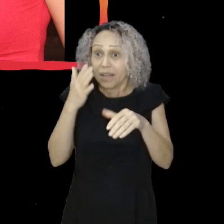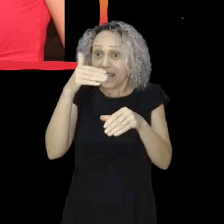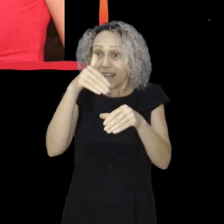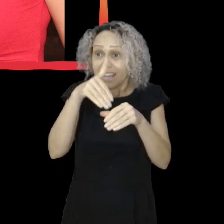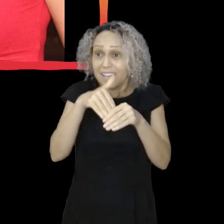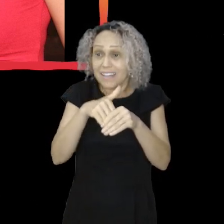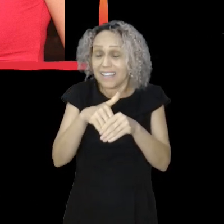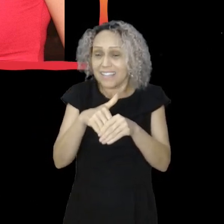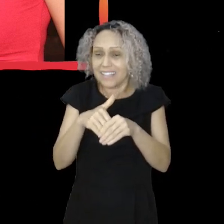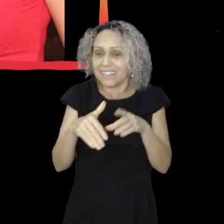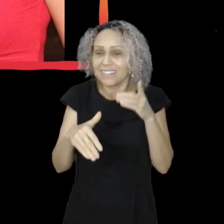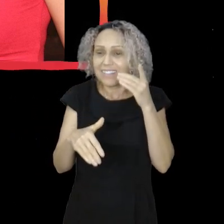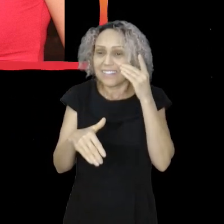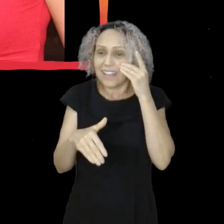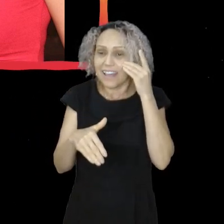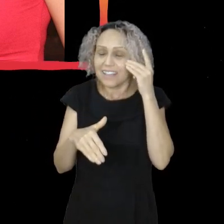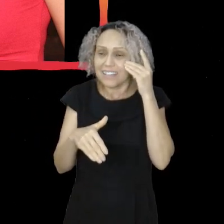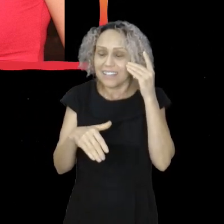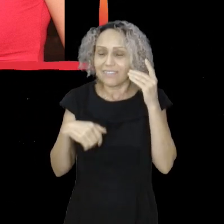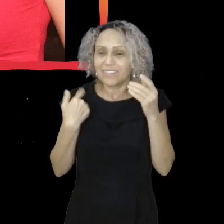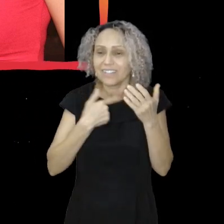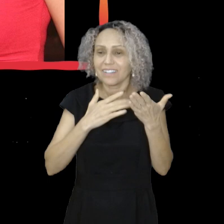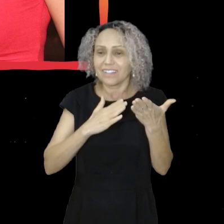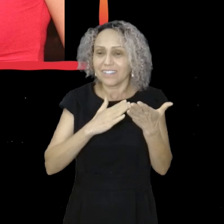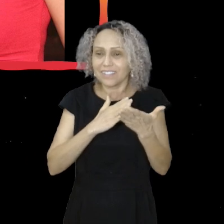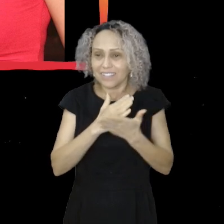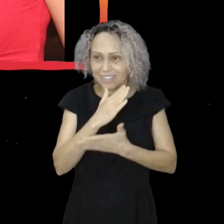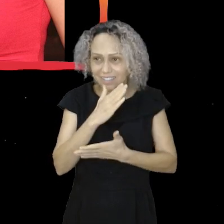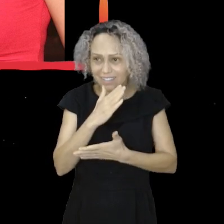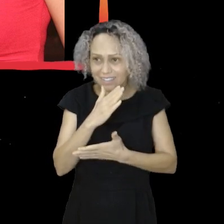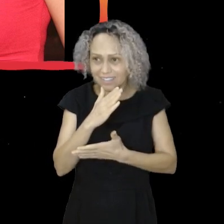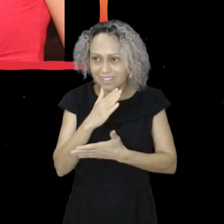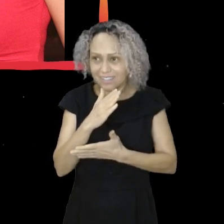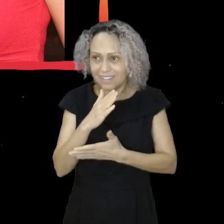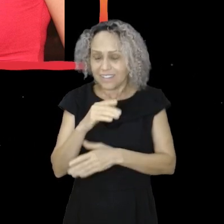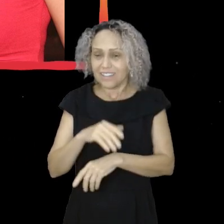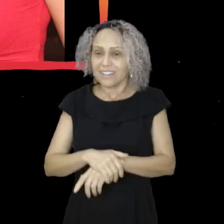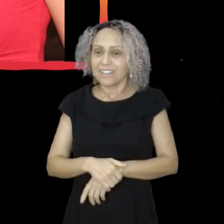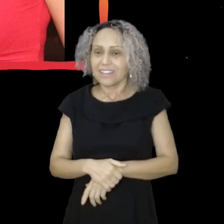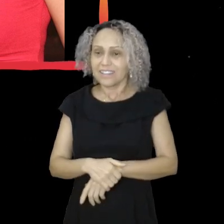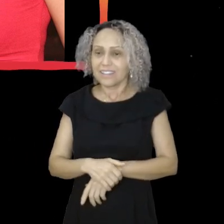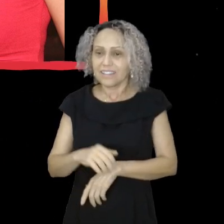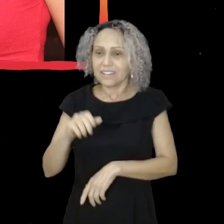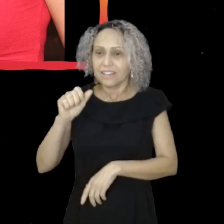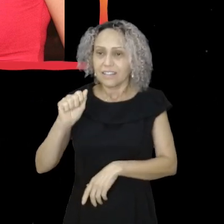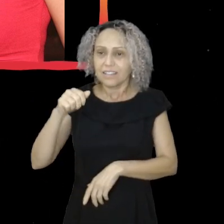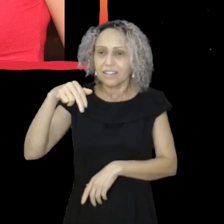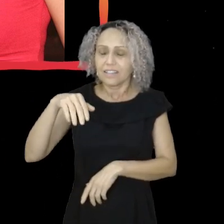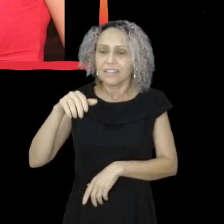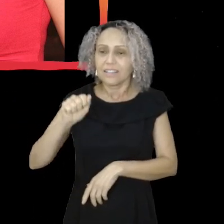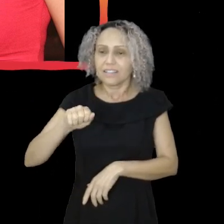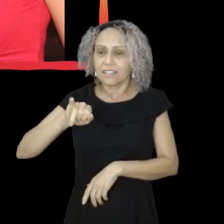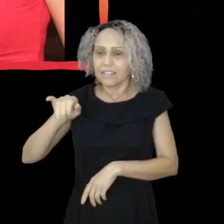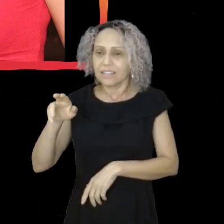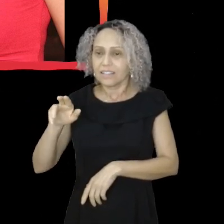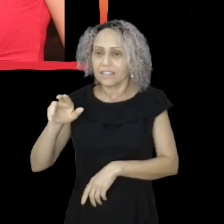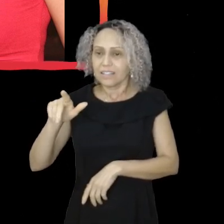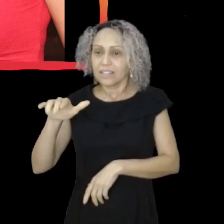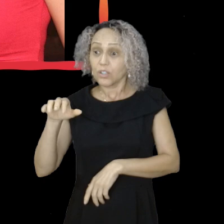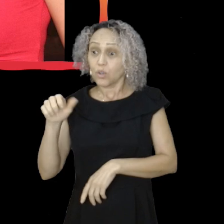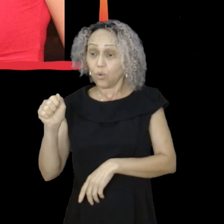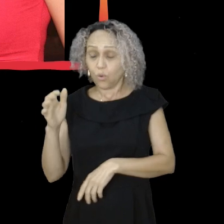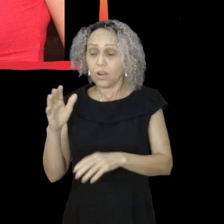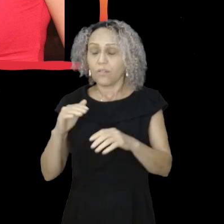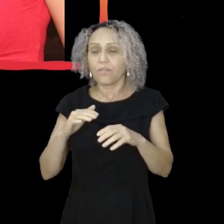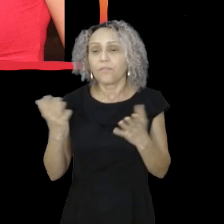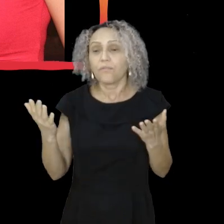a primeira eleição, na segunda eleição da Dilma. Foi quando a Ana Júlia veio candidata à reeleição, que era governadora, né, do